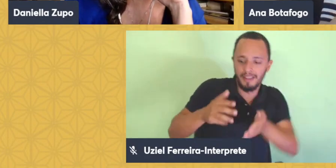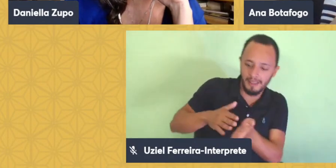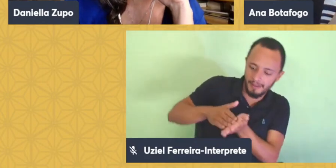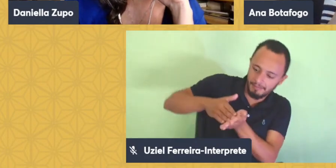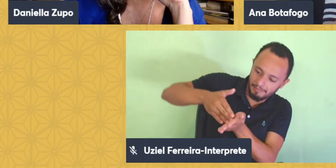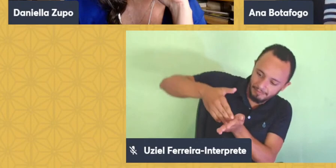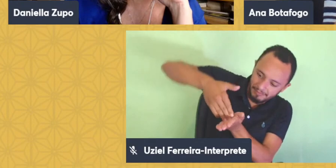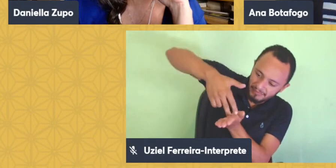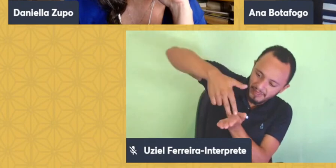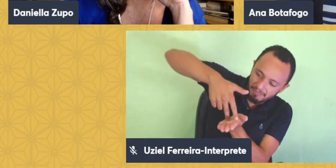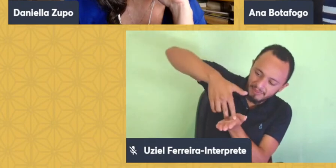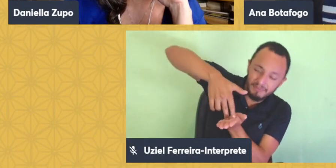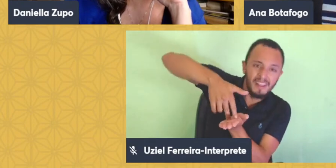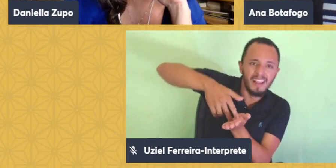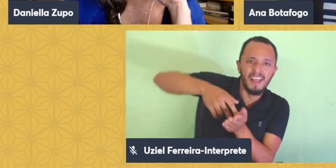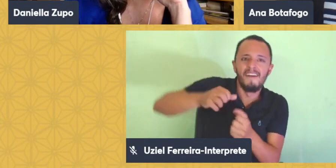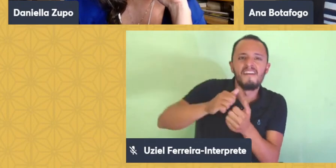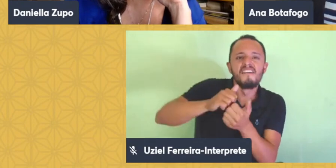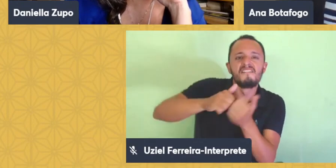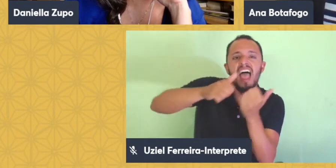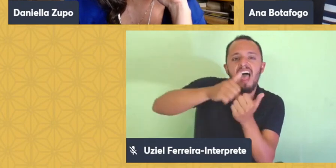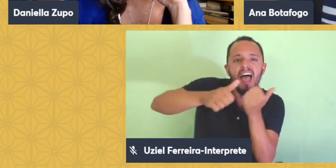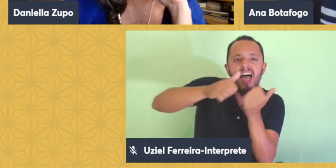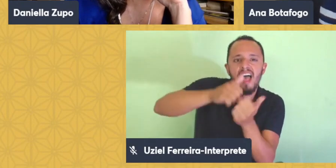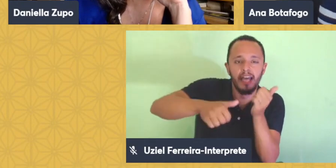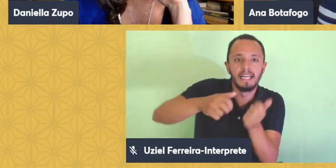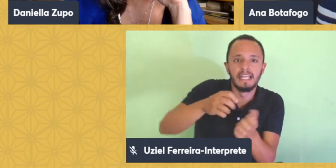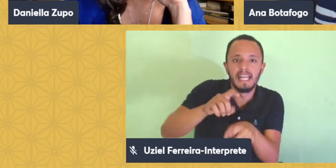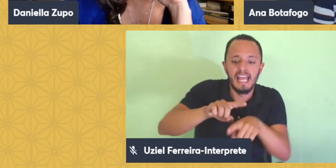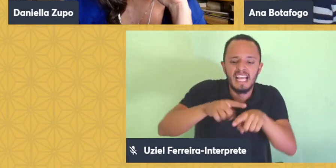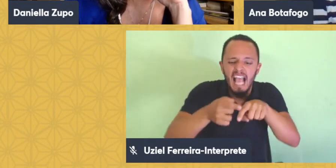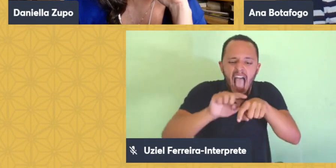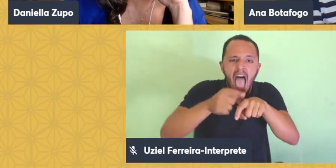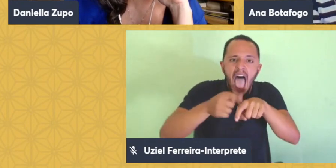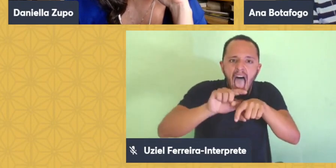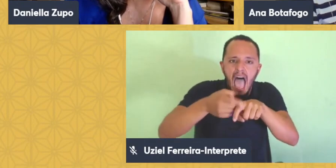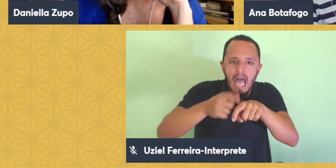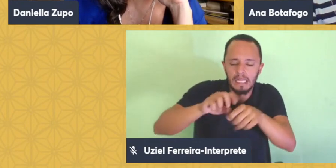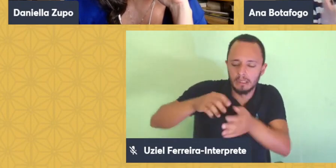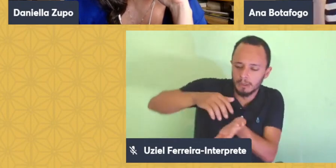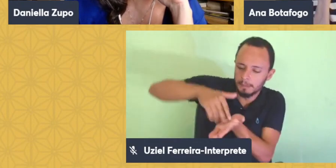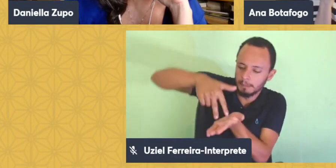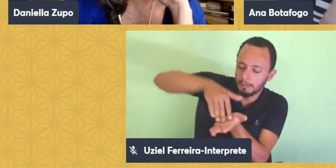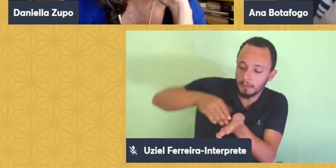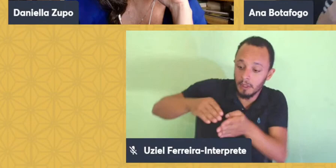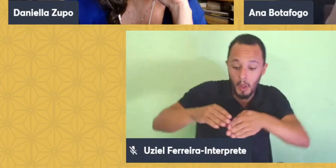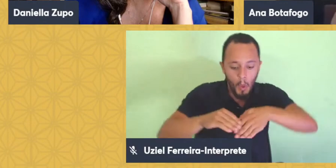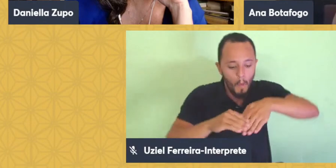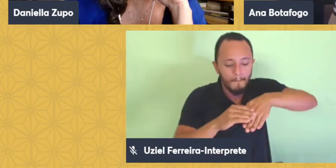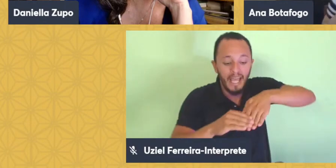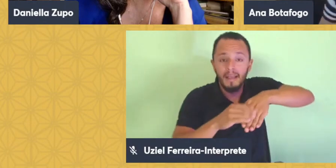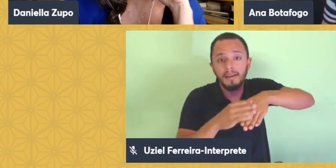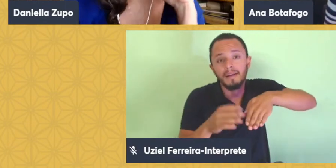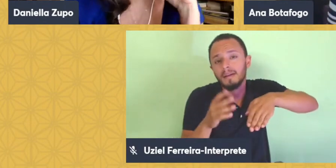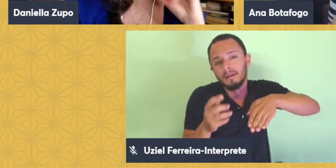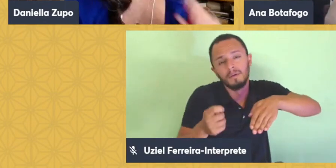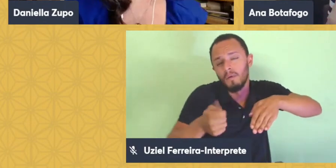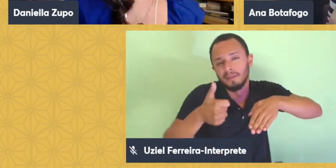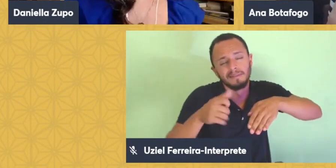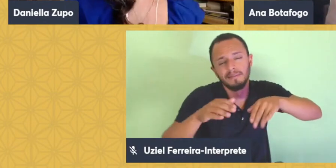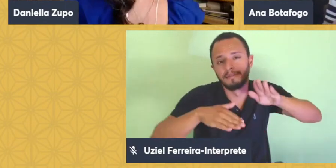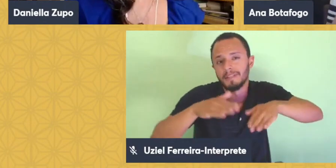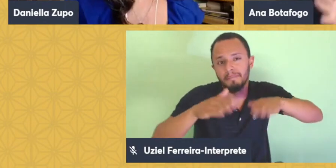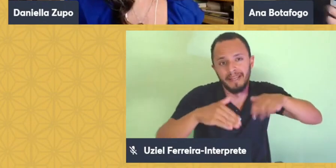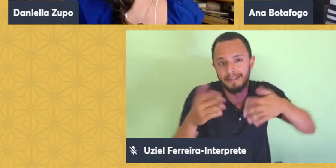ponta e ferem tem muitos caos tem uma Mas isso também é é quase uma lenda porque depende